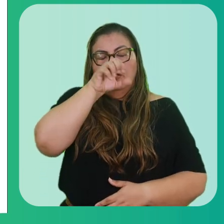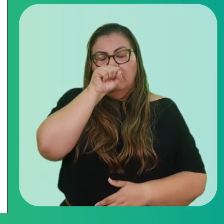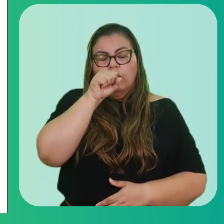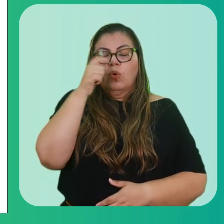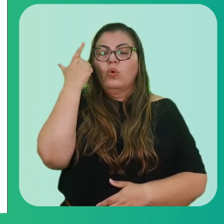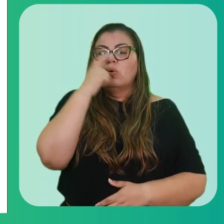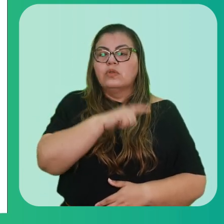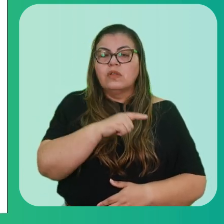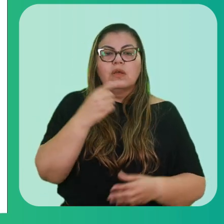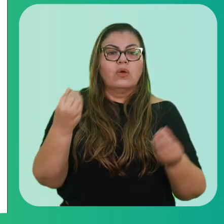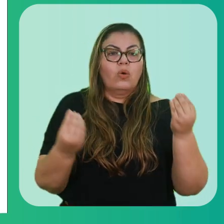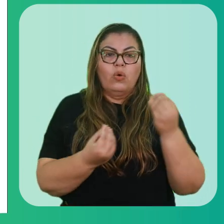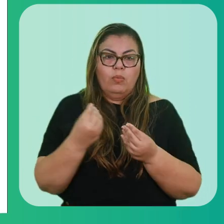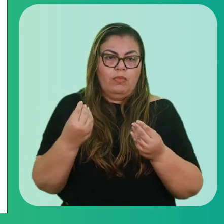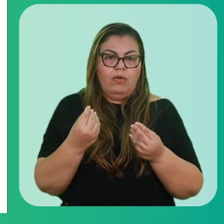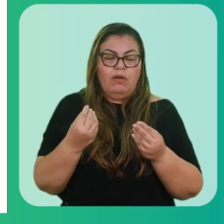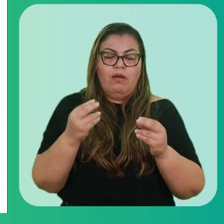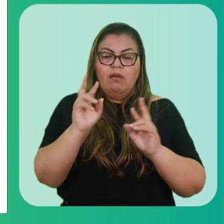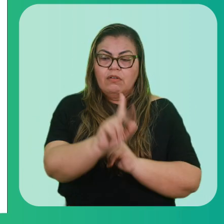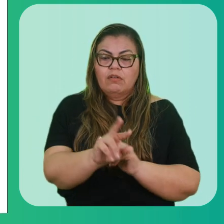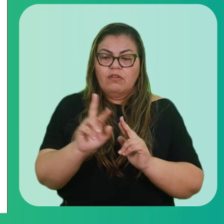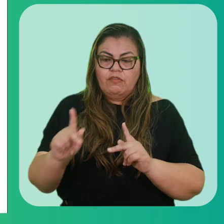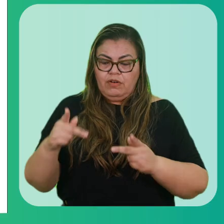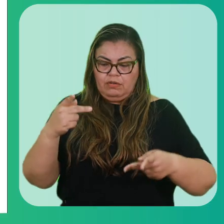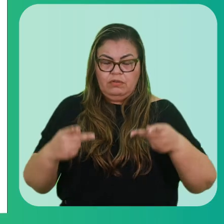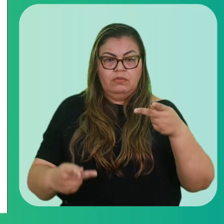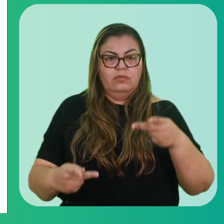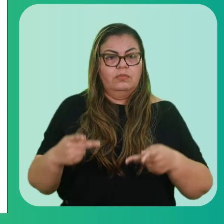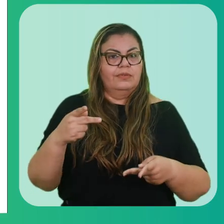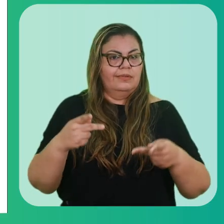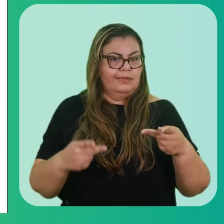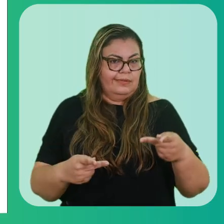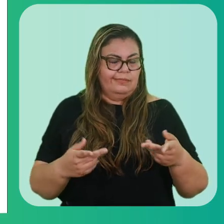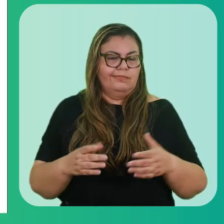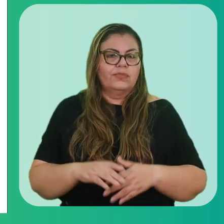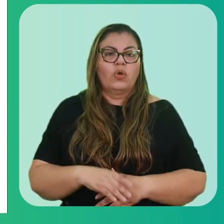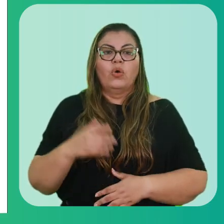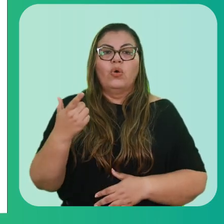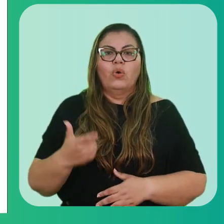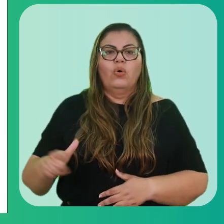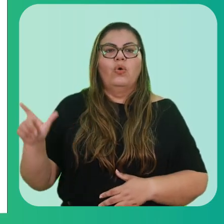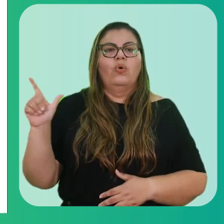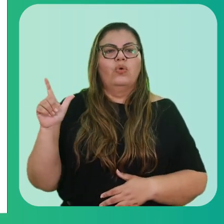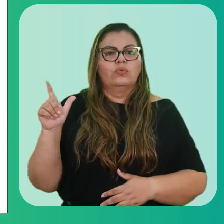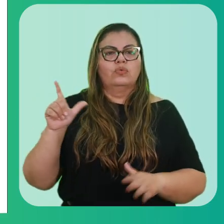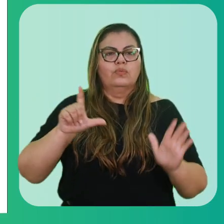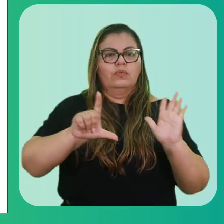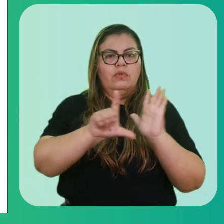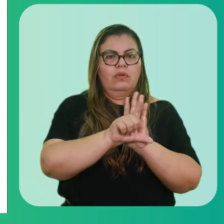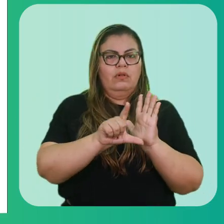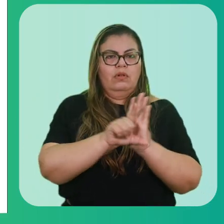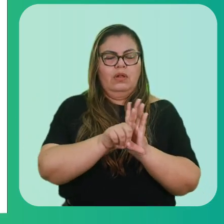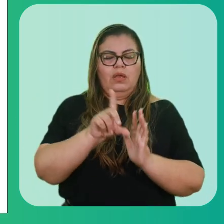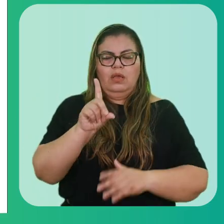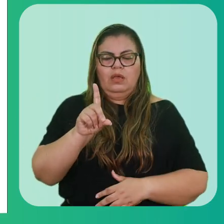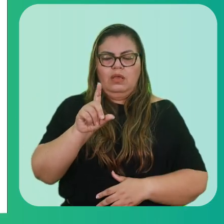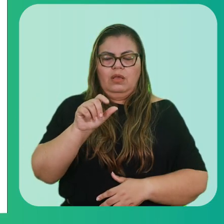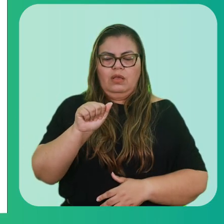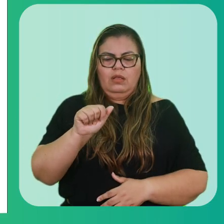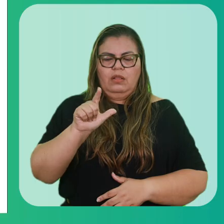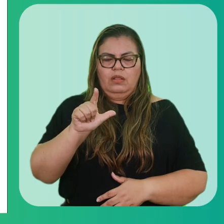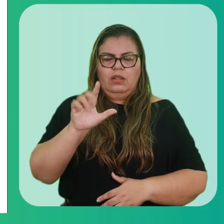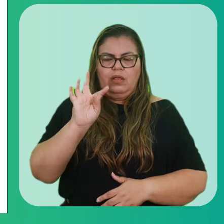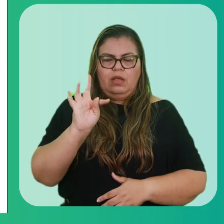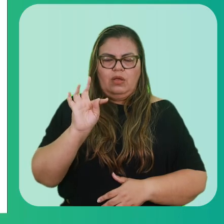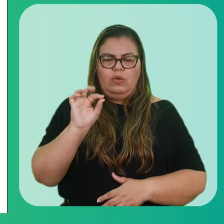sem esse gradiente, sem essa diferença de pressão, não tem como acontecer esse fluxo de ar. Outra coisa que nós utilizamos é a lei de Dalton das